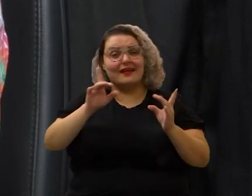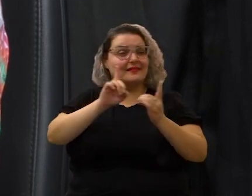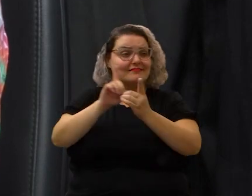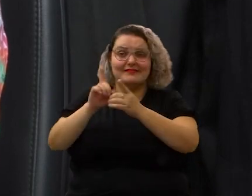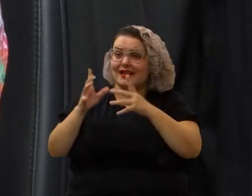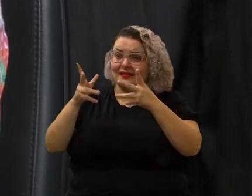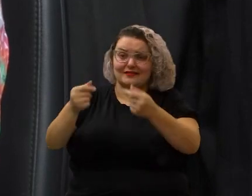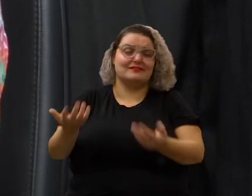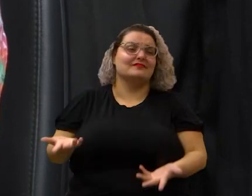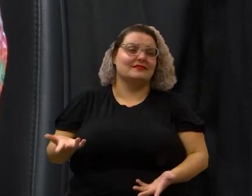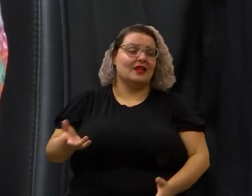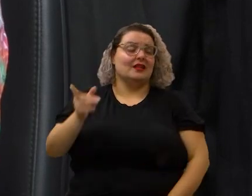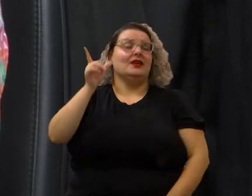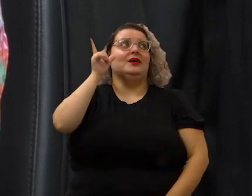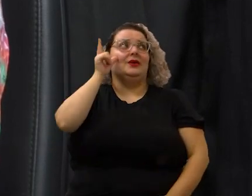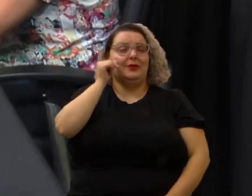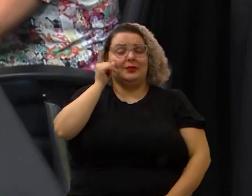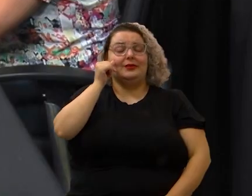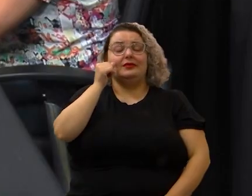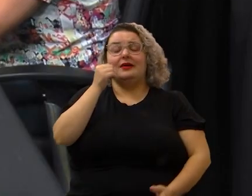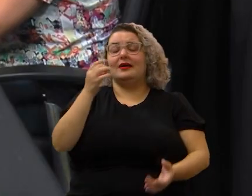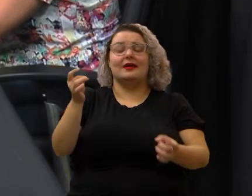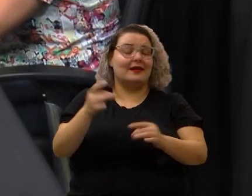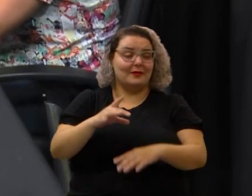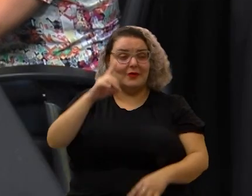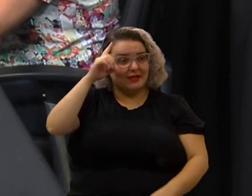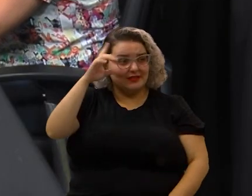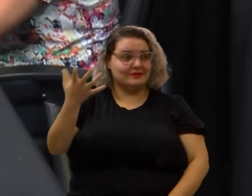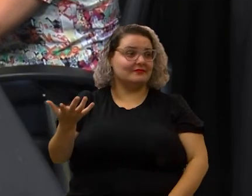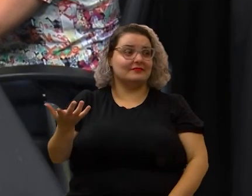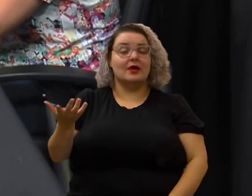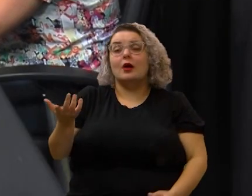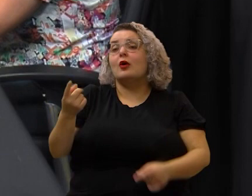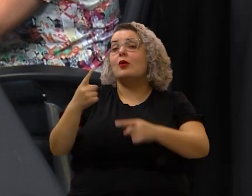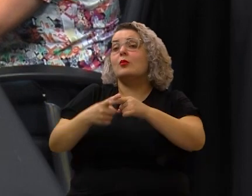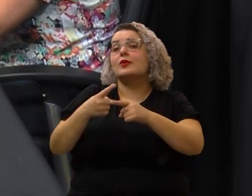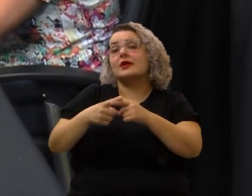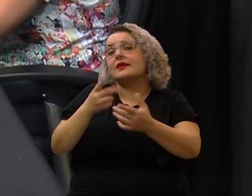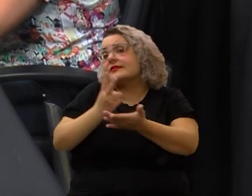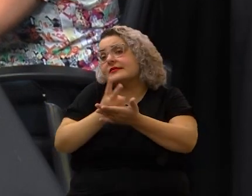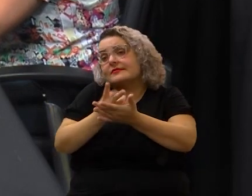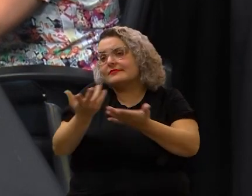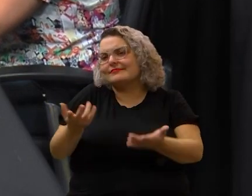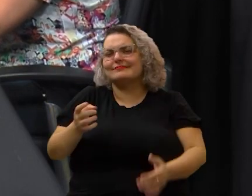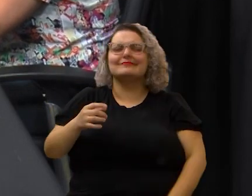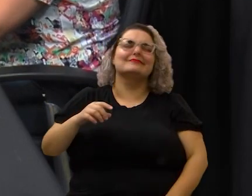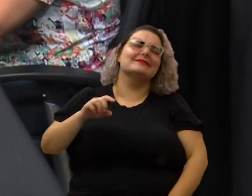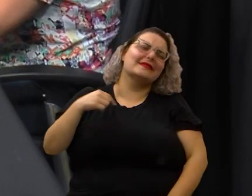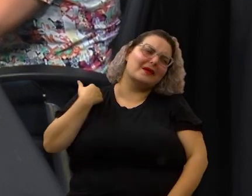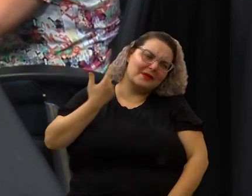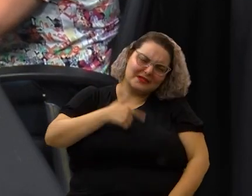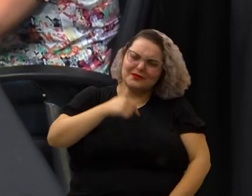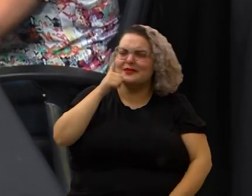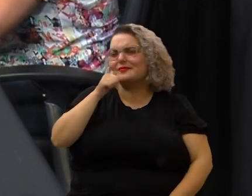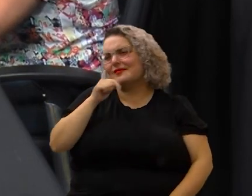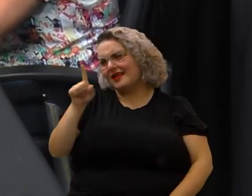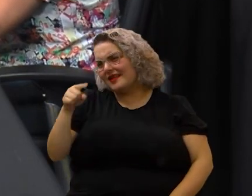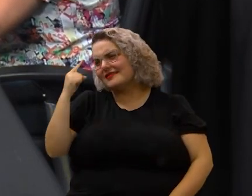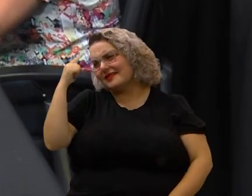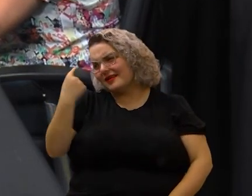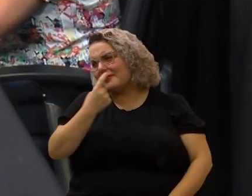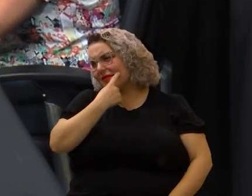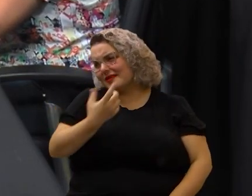dá conta de fazer tudo. Tipo, ufa, passou o dia. Passou. Porque a gente sempre, né? Ainda mais mulheres, né,